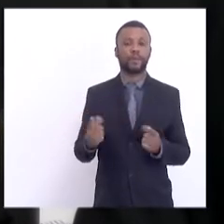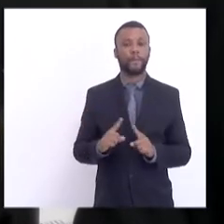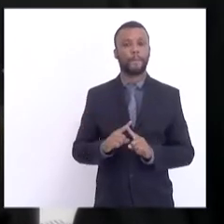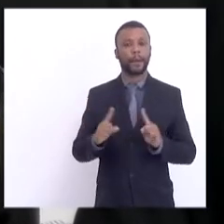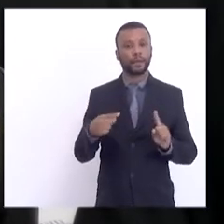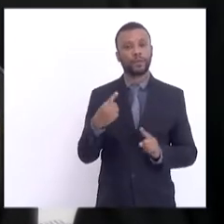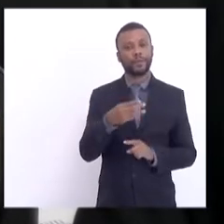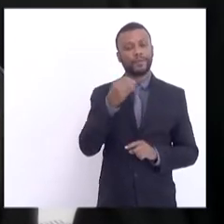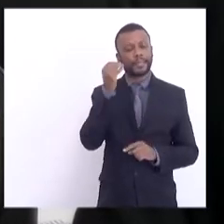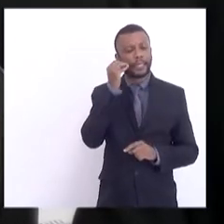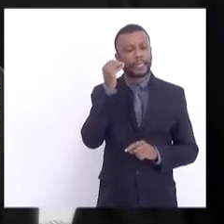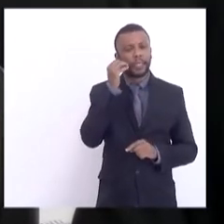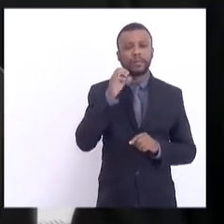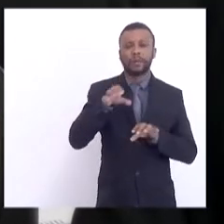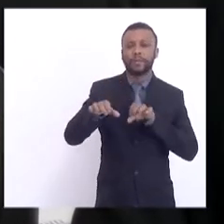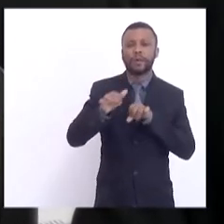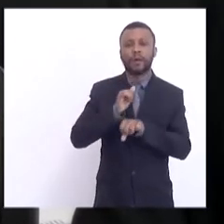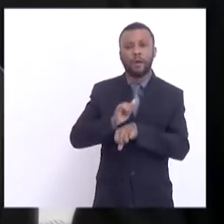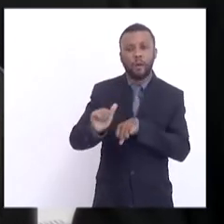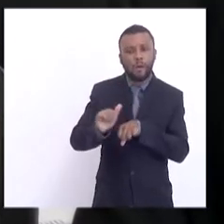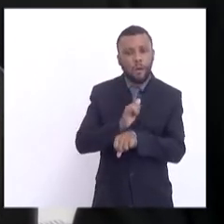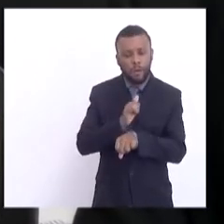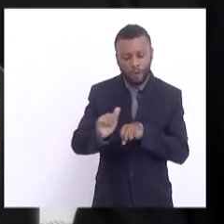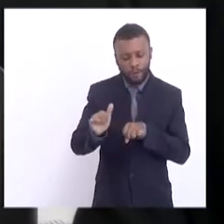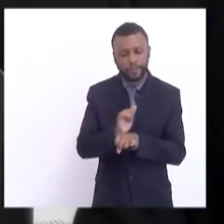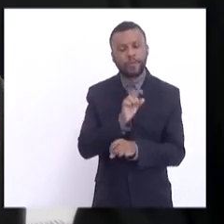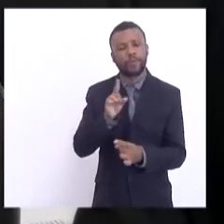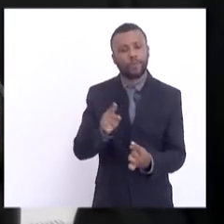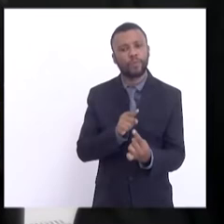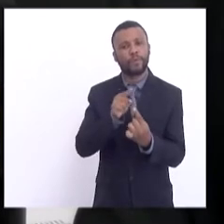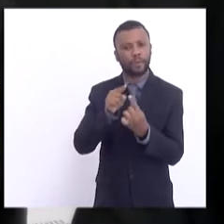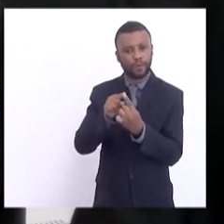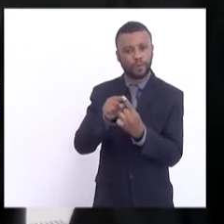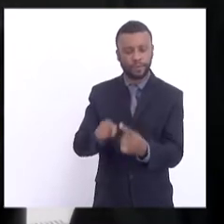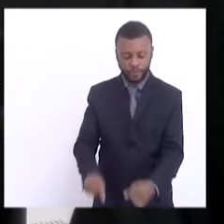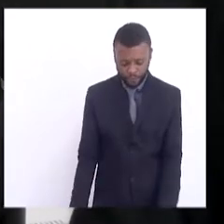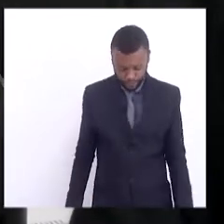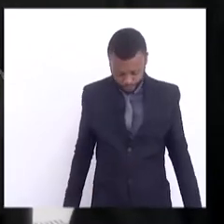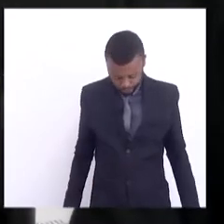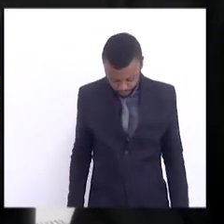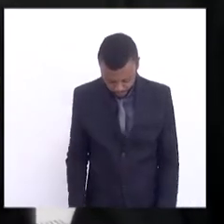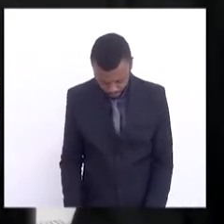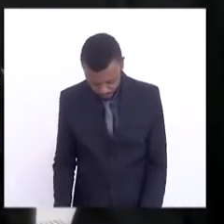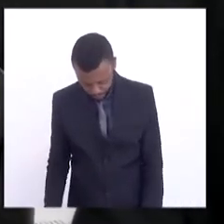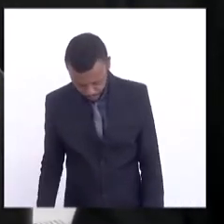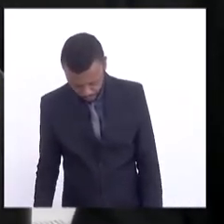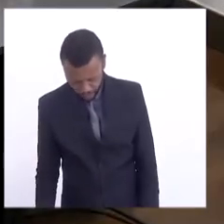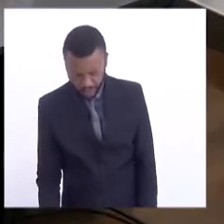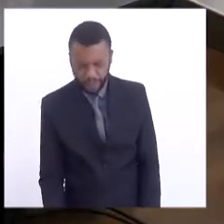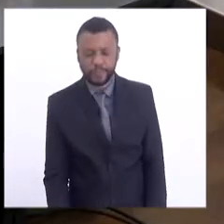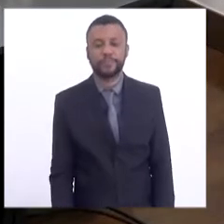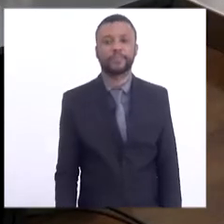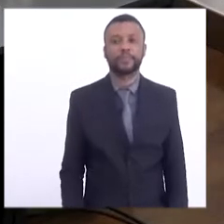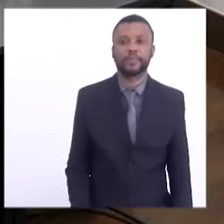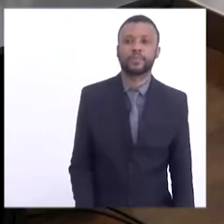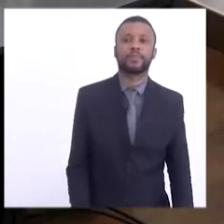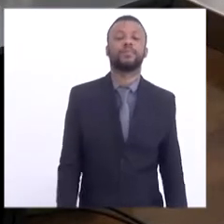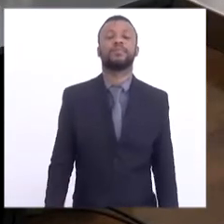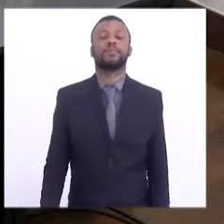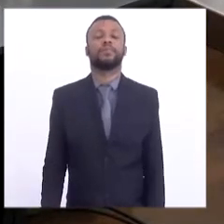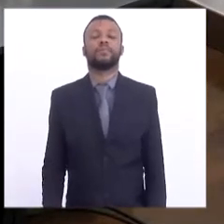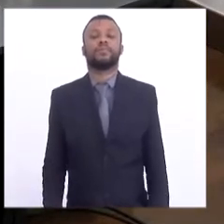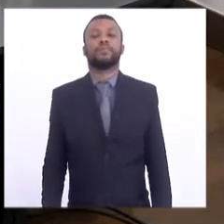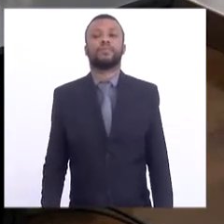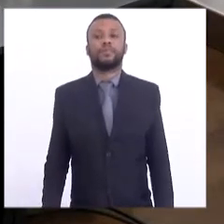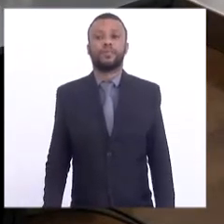estamos tentando buscar alternativas para isso nesse sentido e obrigado Doutor Montese pessoa